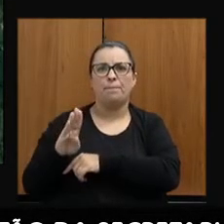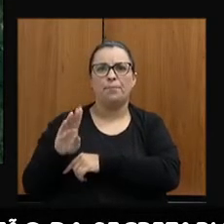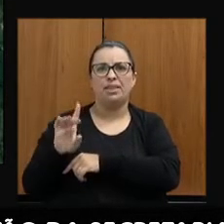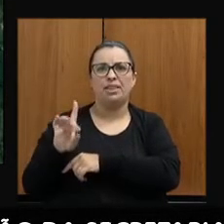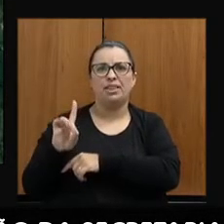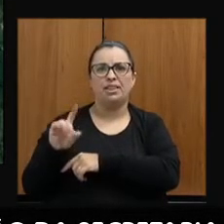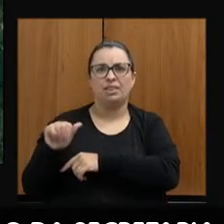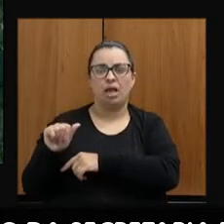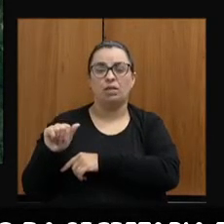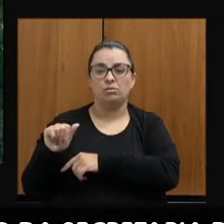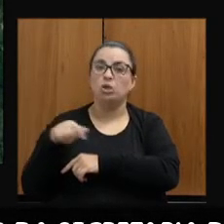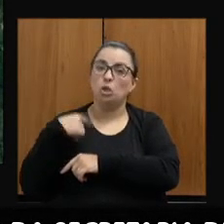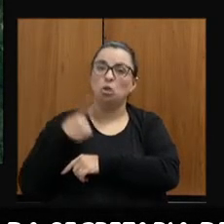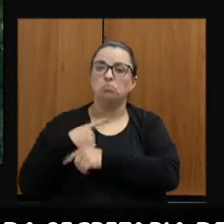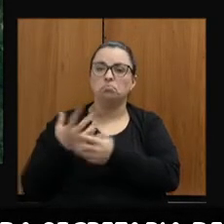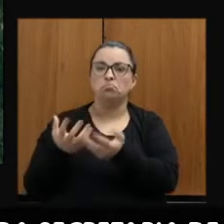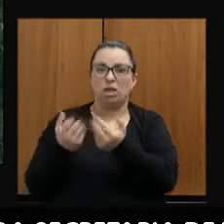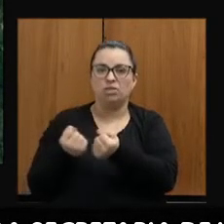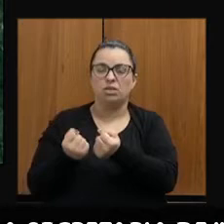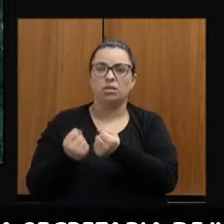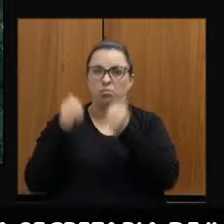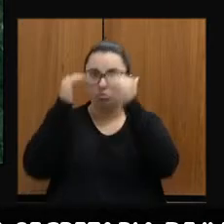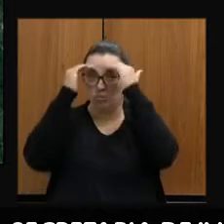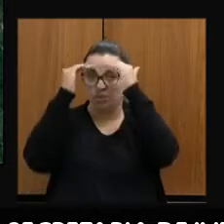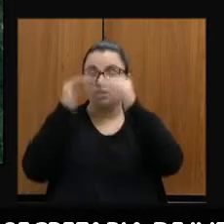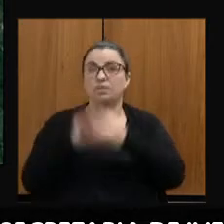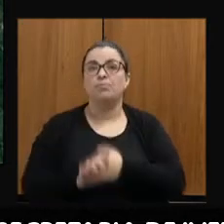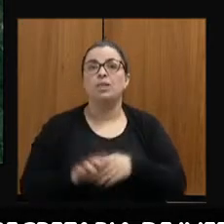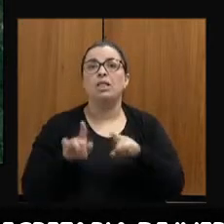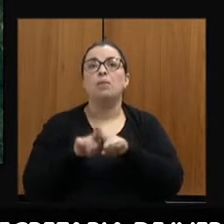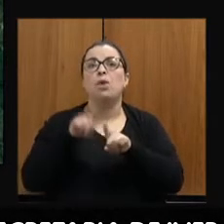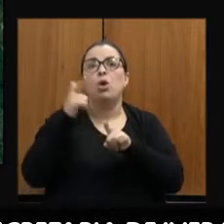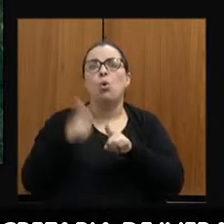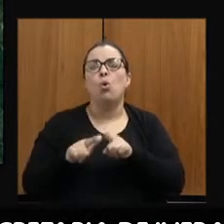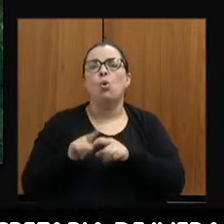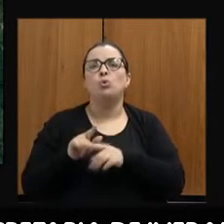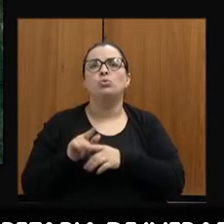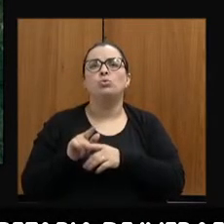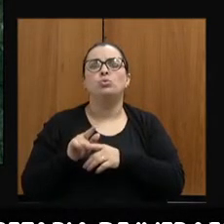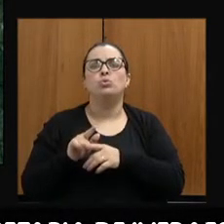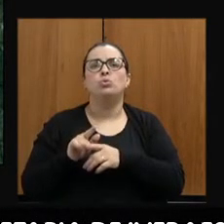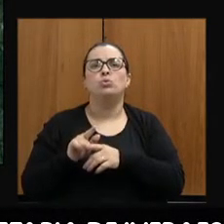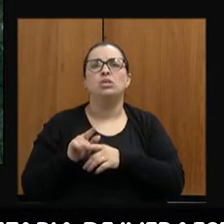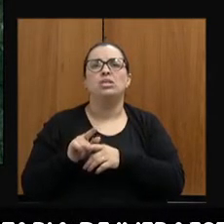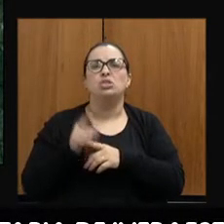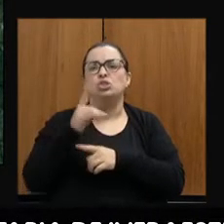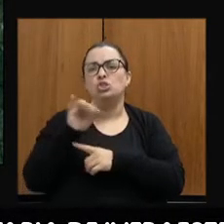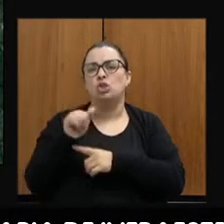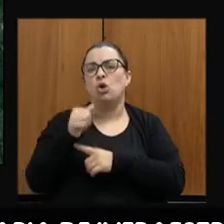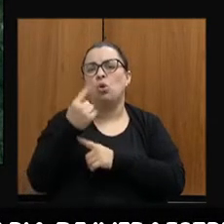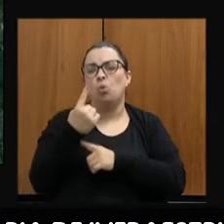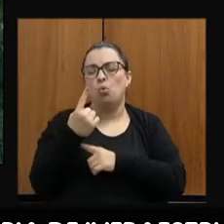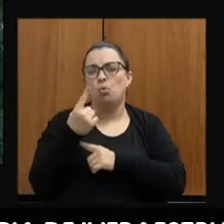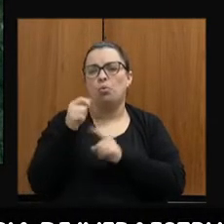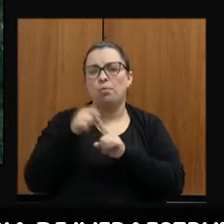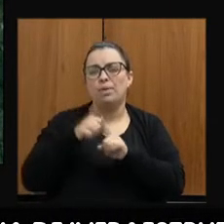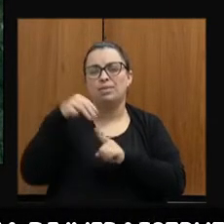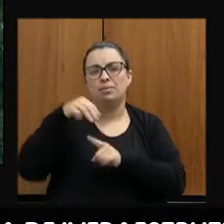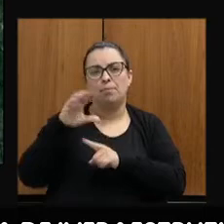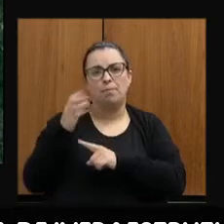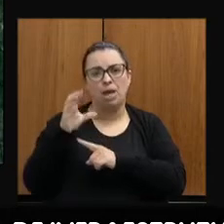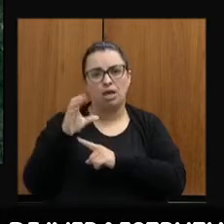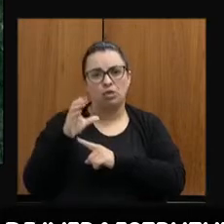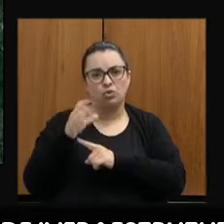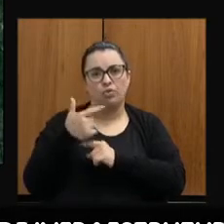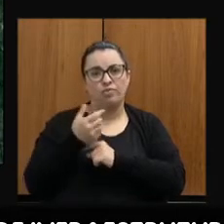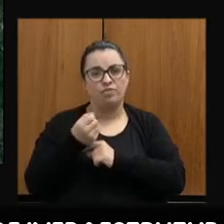tivemos mais dois traçados que nos foram impedidos o primeiro deles apresentado em um do 3D 21 foi